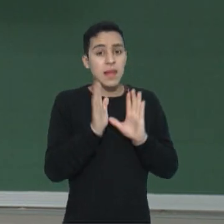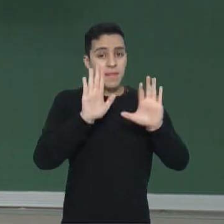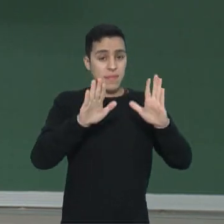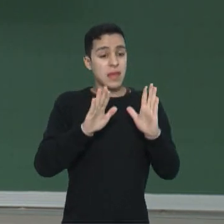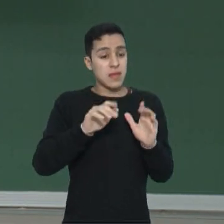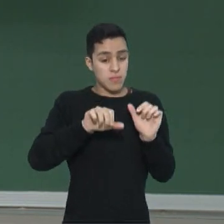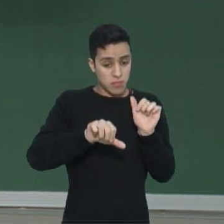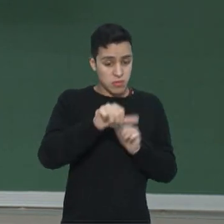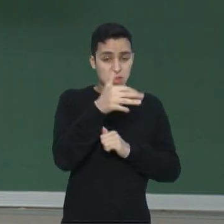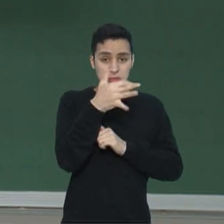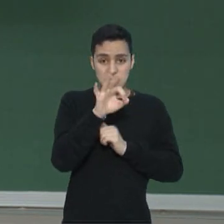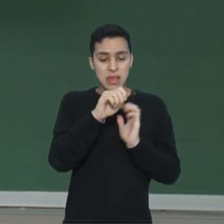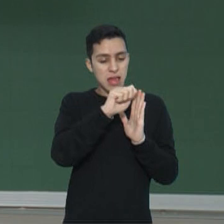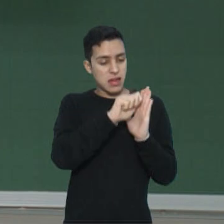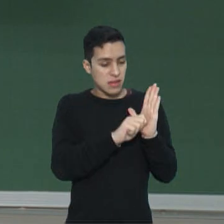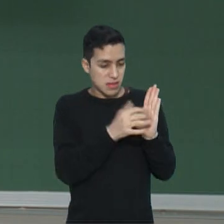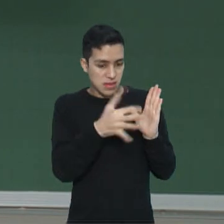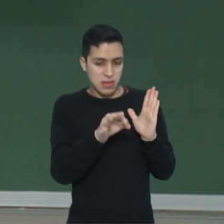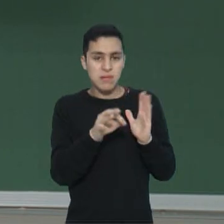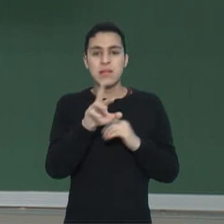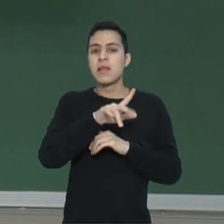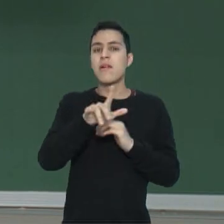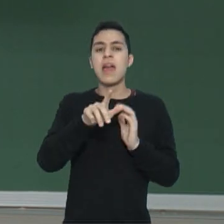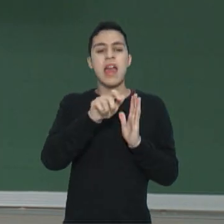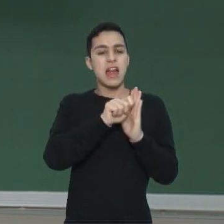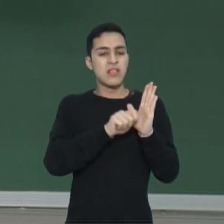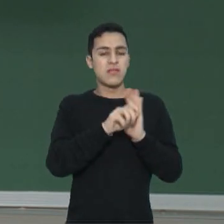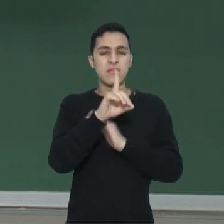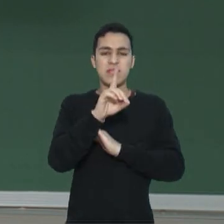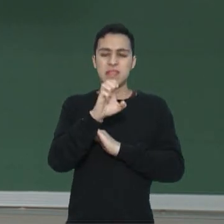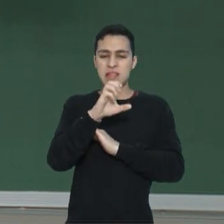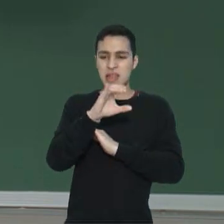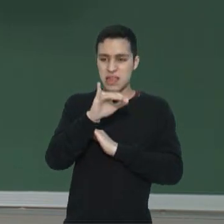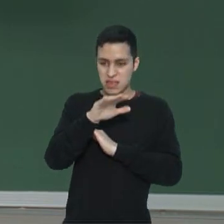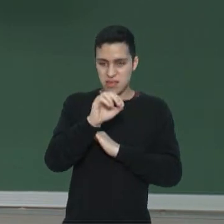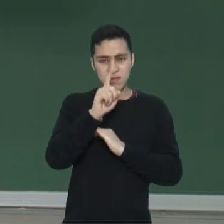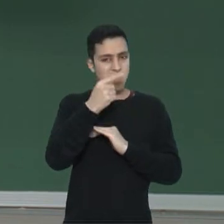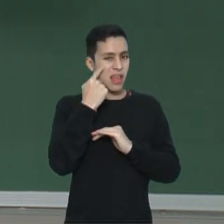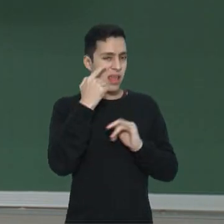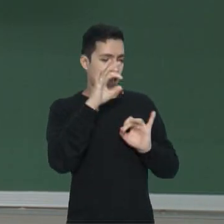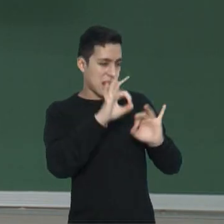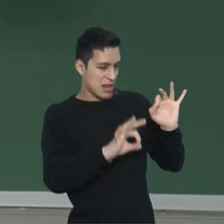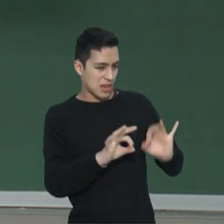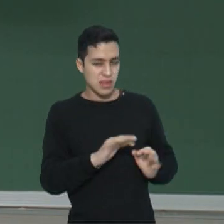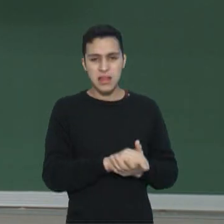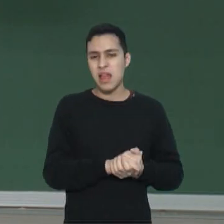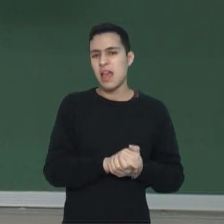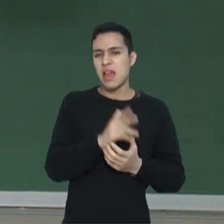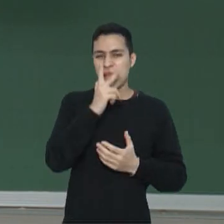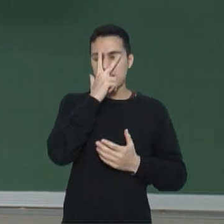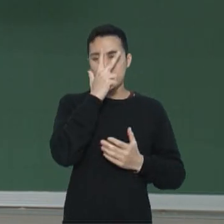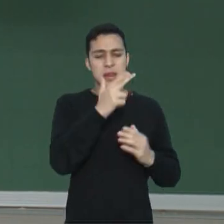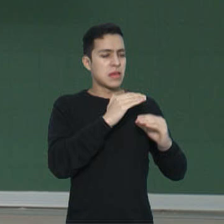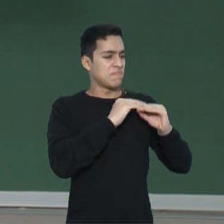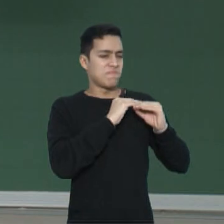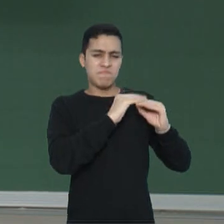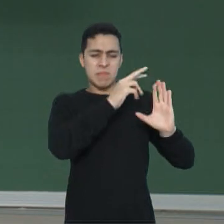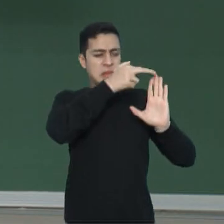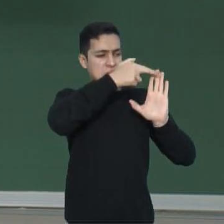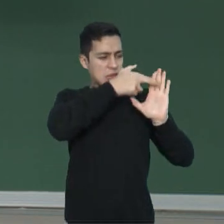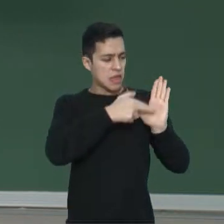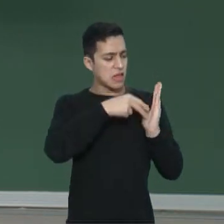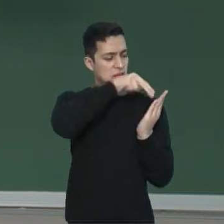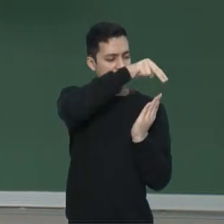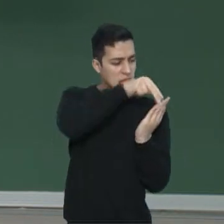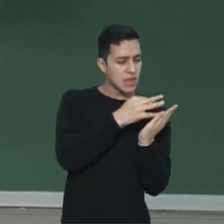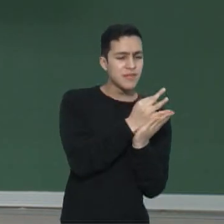10, é artigo 10, não 10º. É uma questão da organização, é uma espécie de rito de leitura